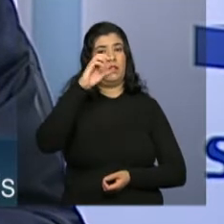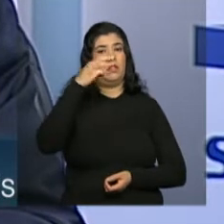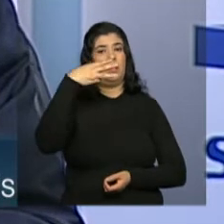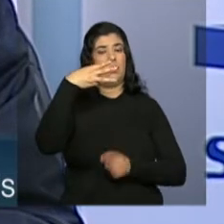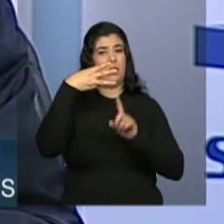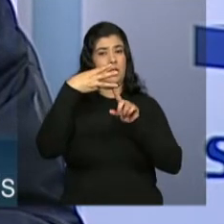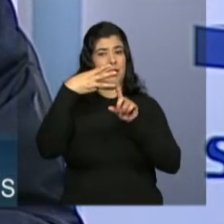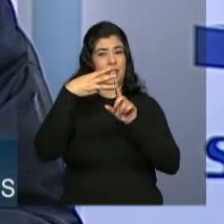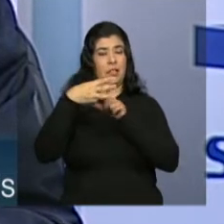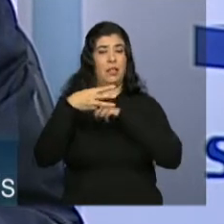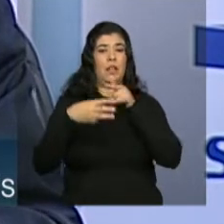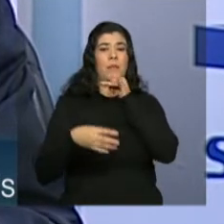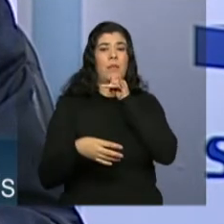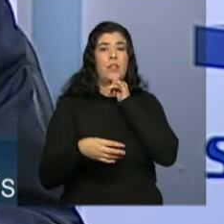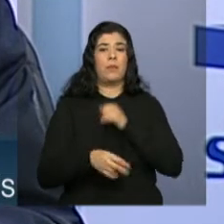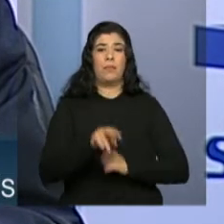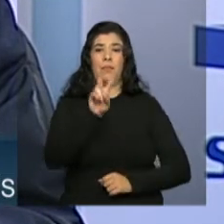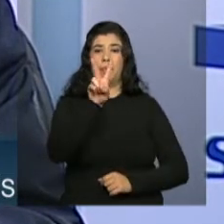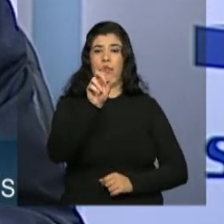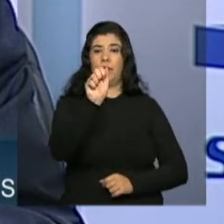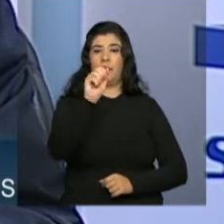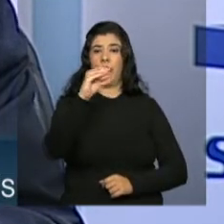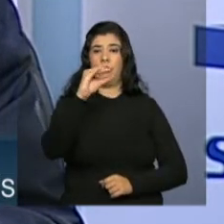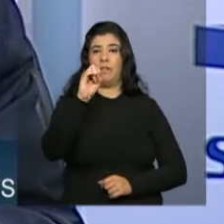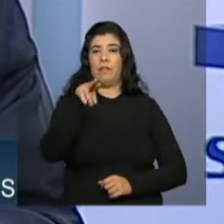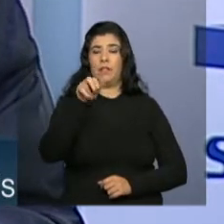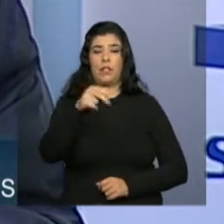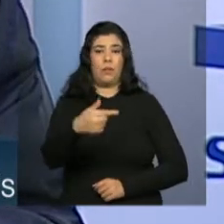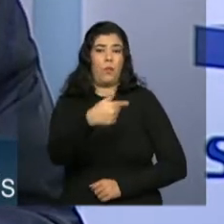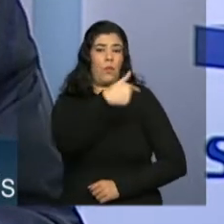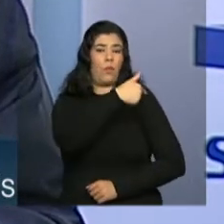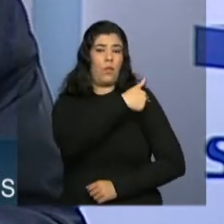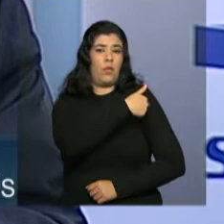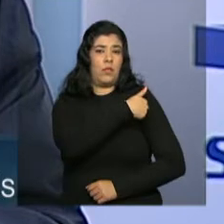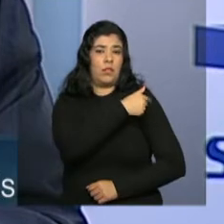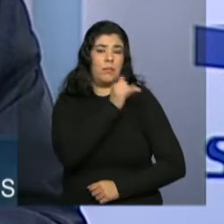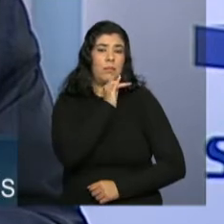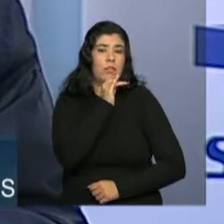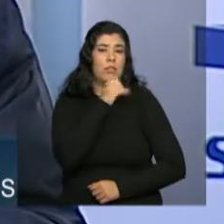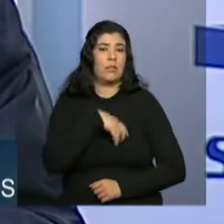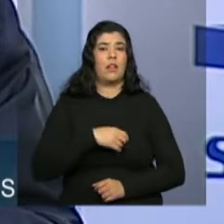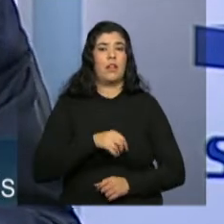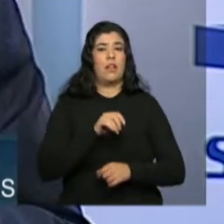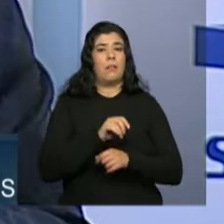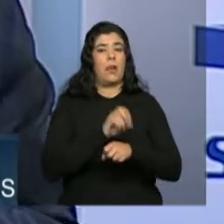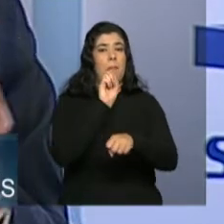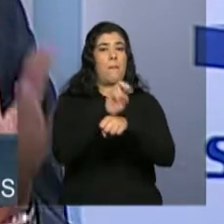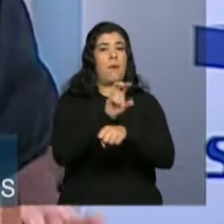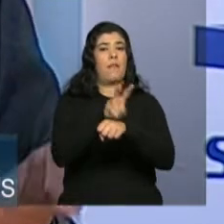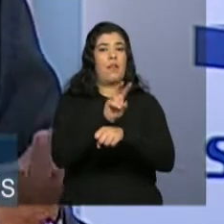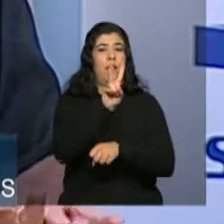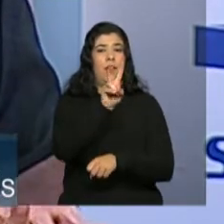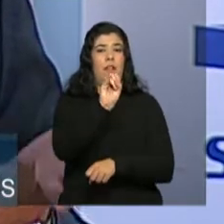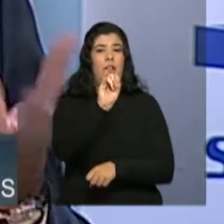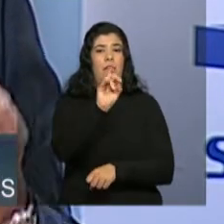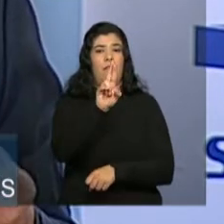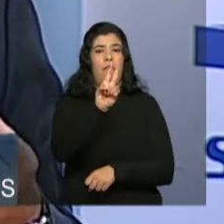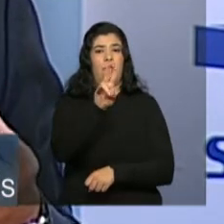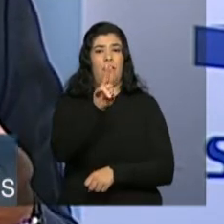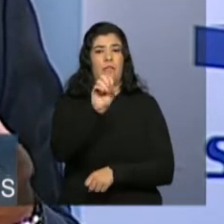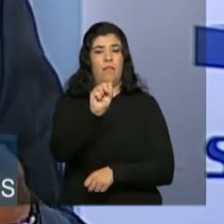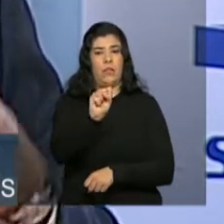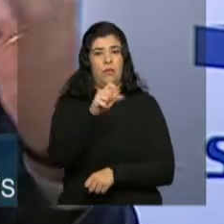vacinas eram consideradas como um grupo só não é vacinas virais Por exemplo quando a gente sabe que vacina você tem